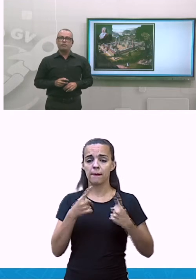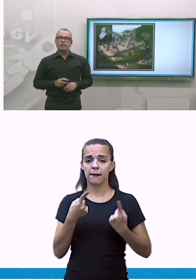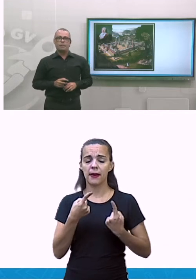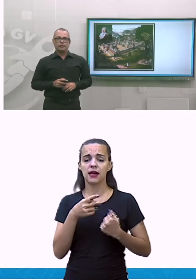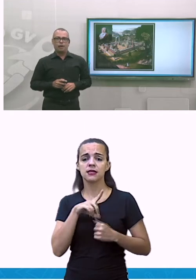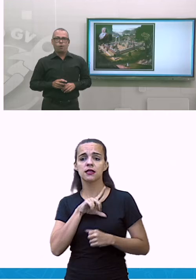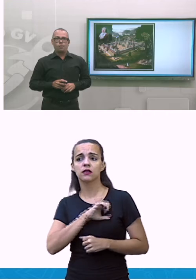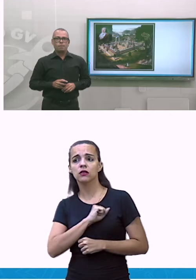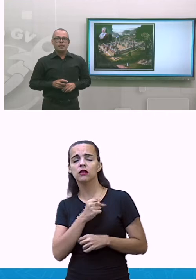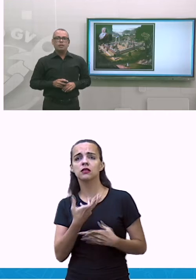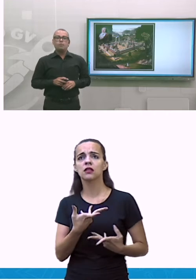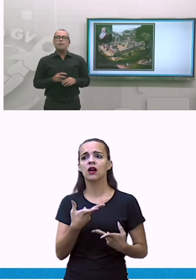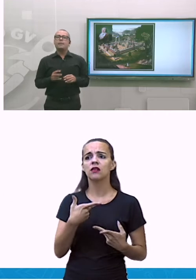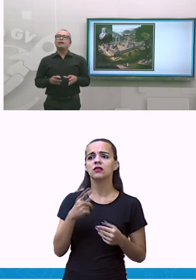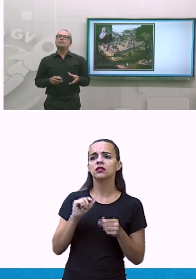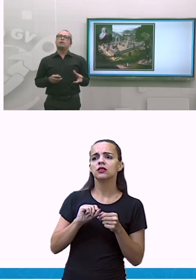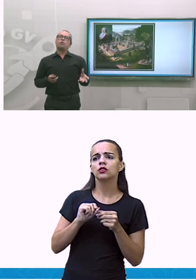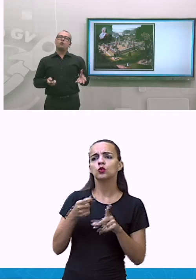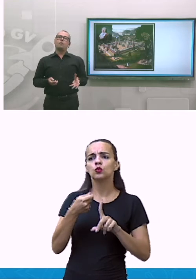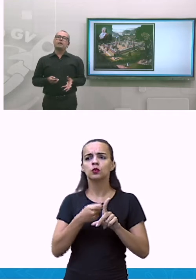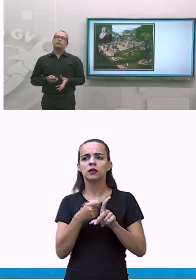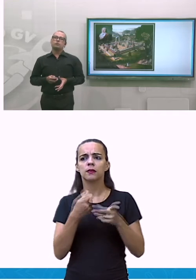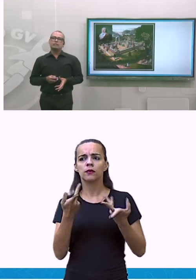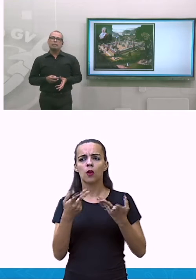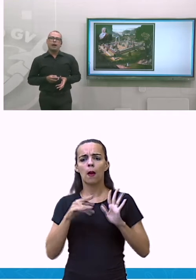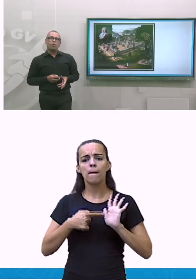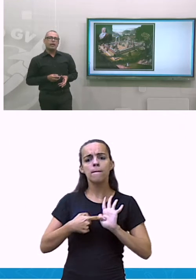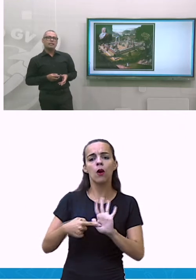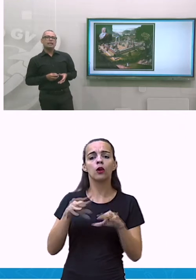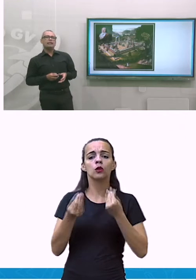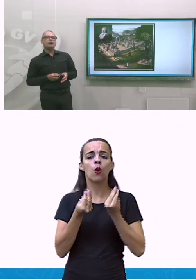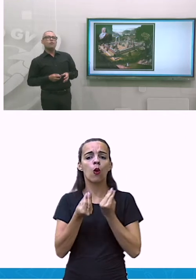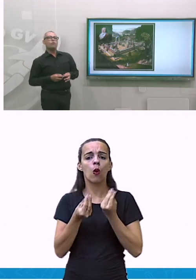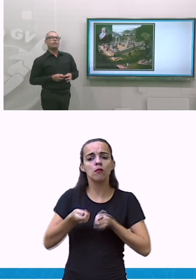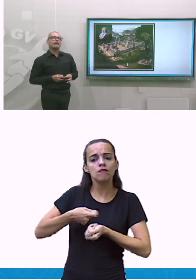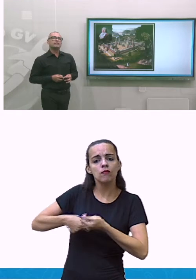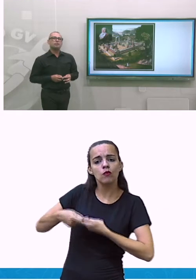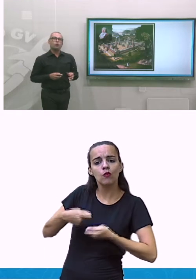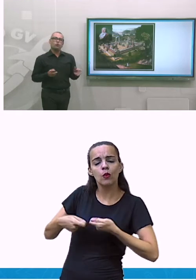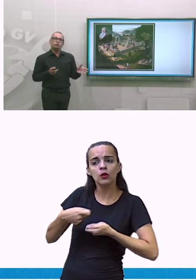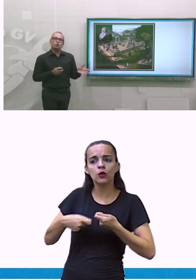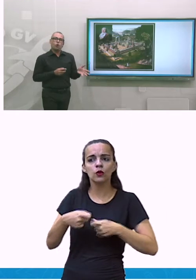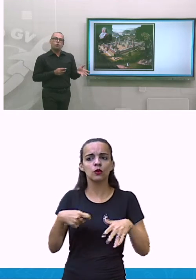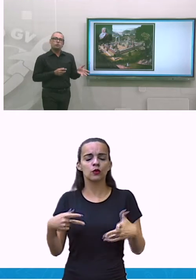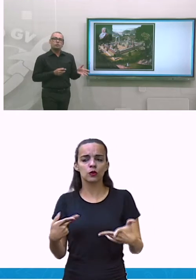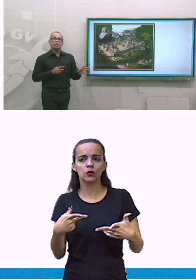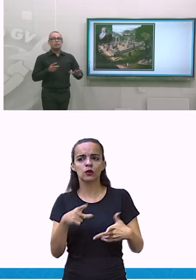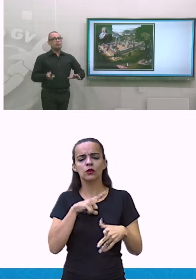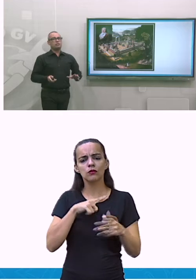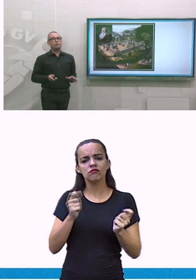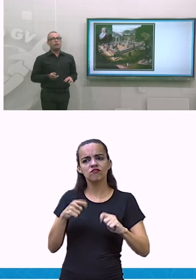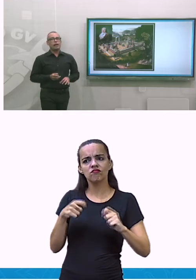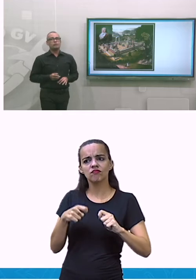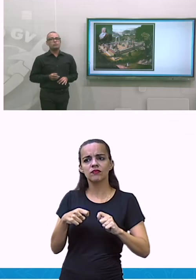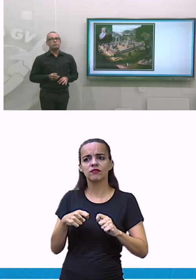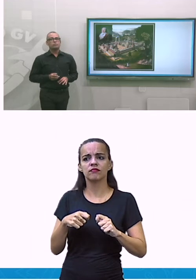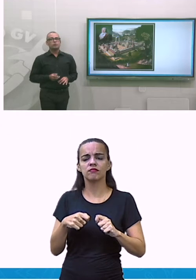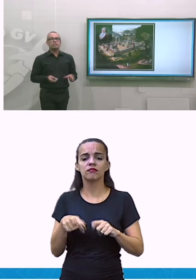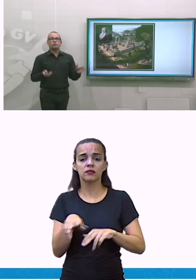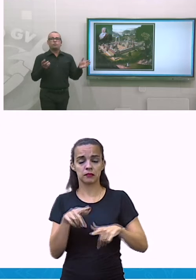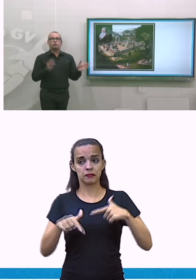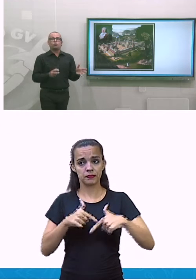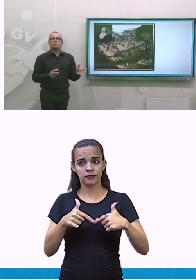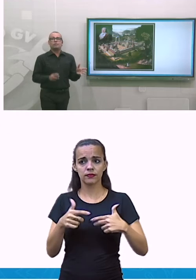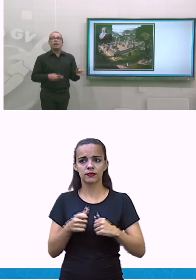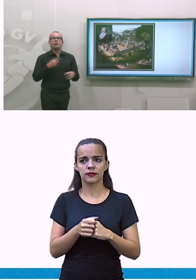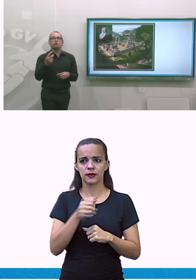tecnocracia governamental e uma base econômica e industrial em que não houvesse ociosos e explorados, ou